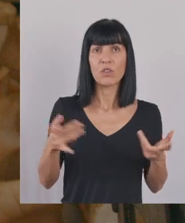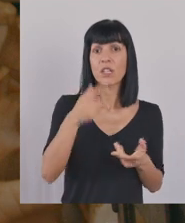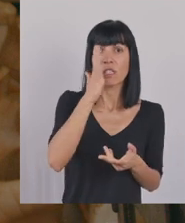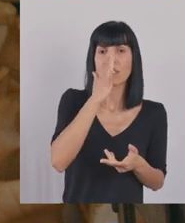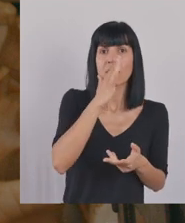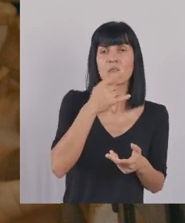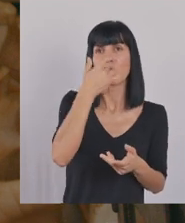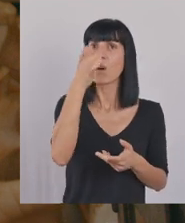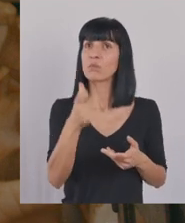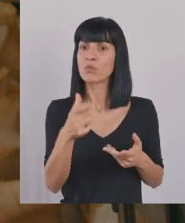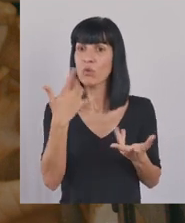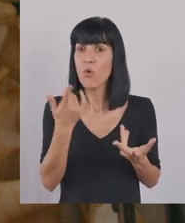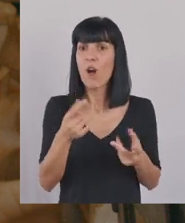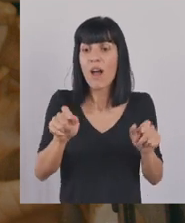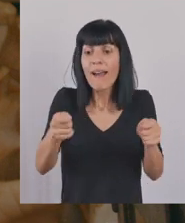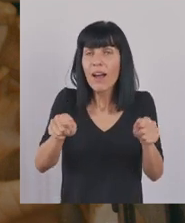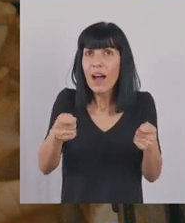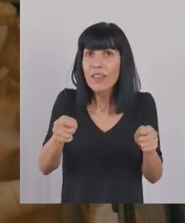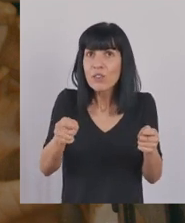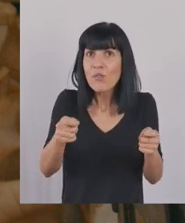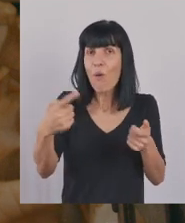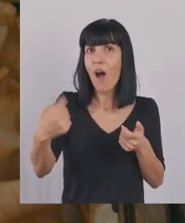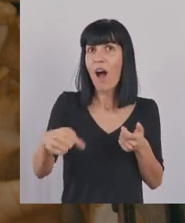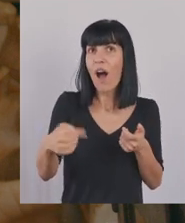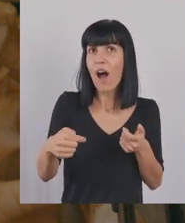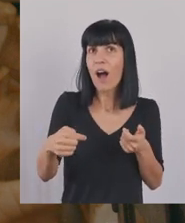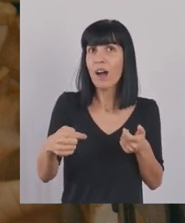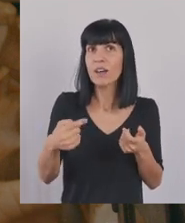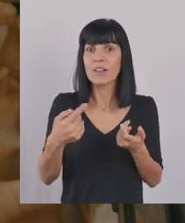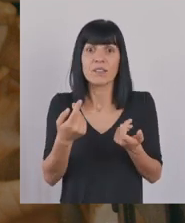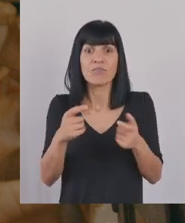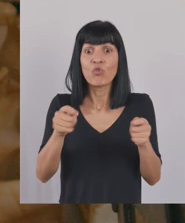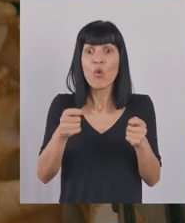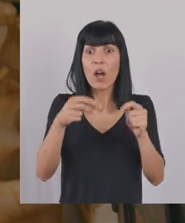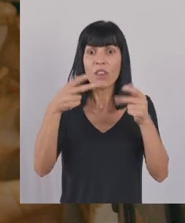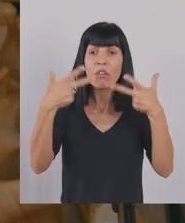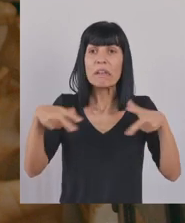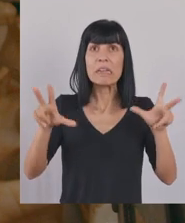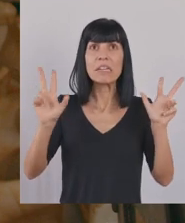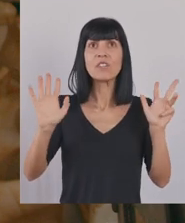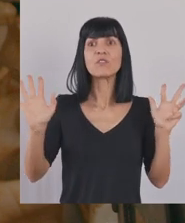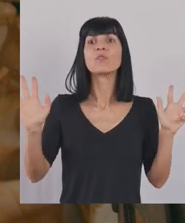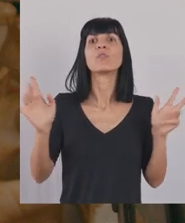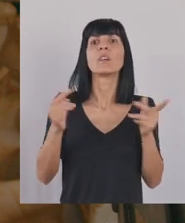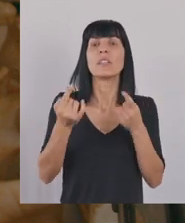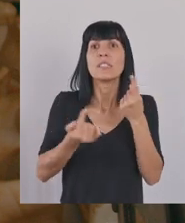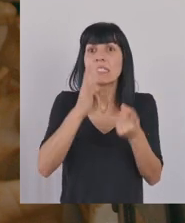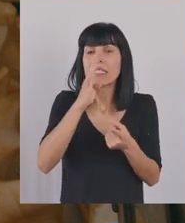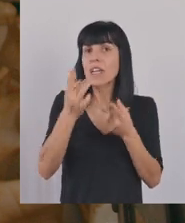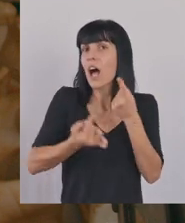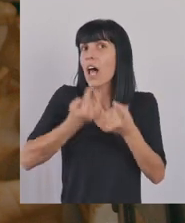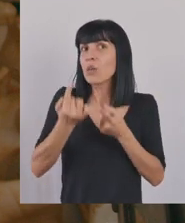E se um gajo tivesse um radiozinho, se houvesse assim, um rádio Paz e